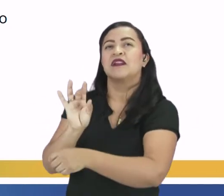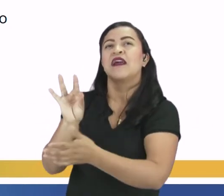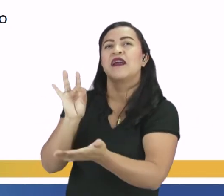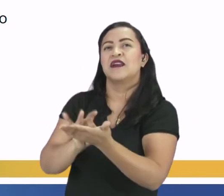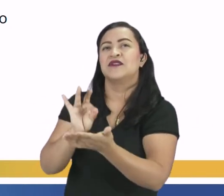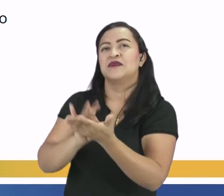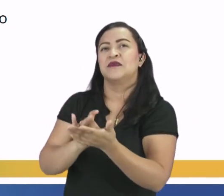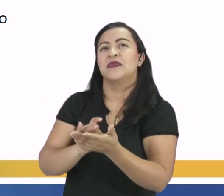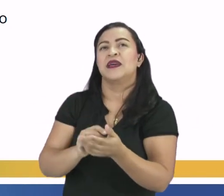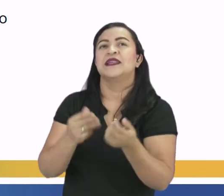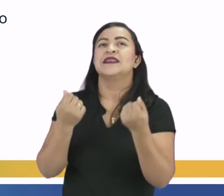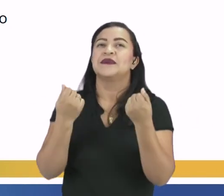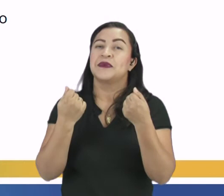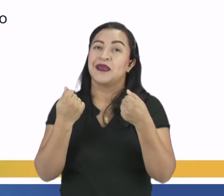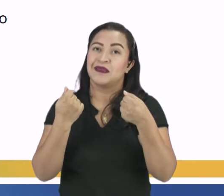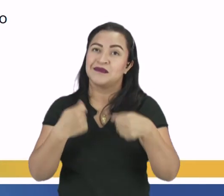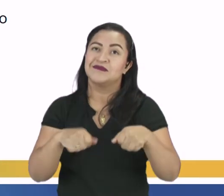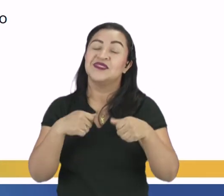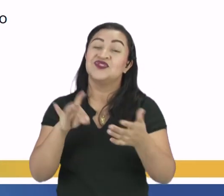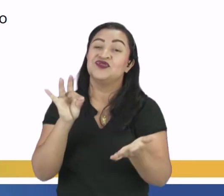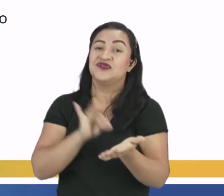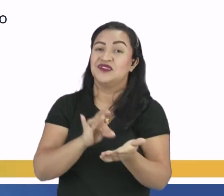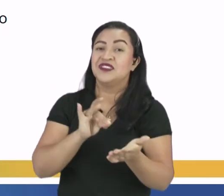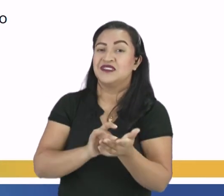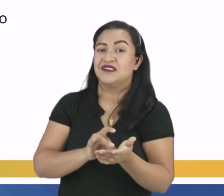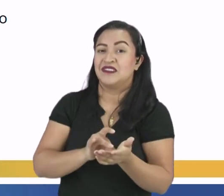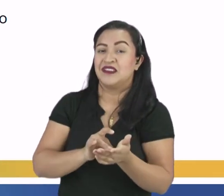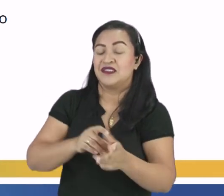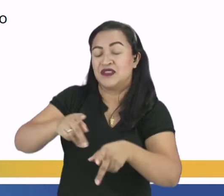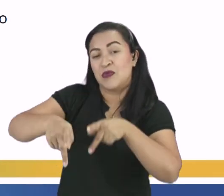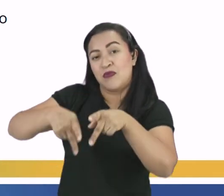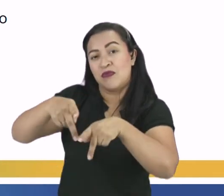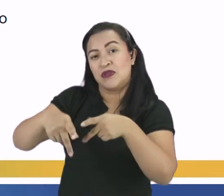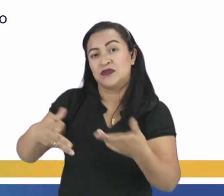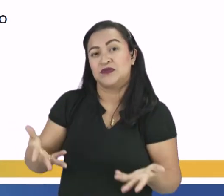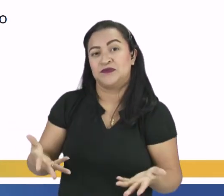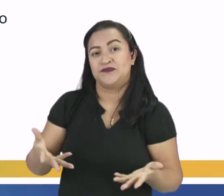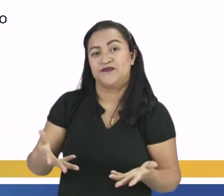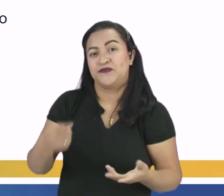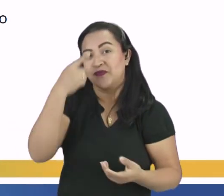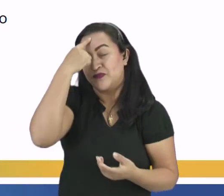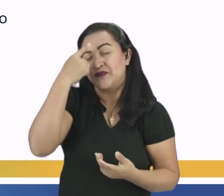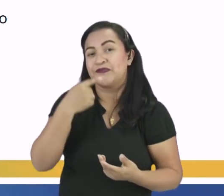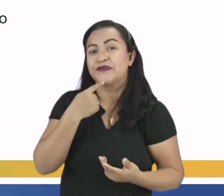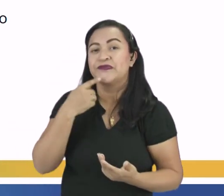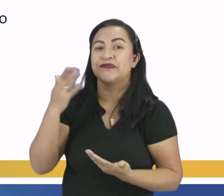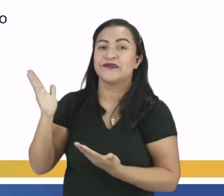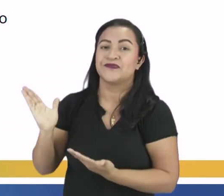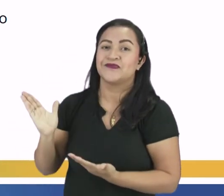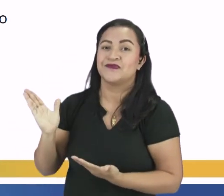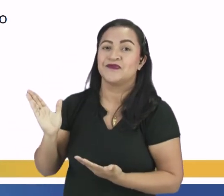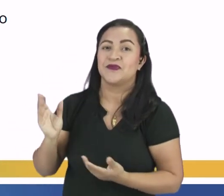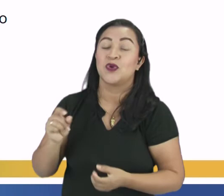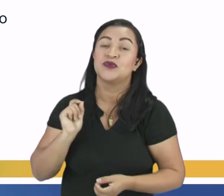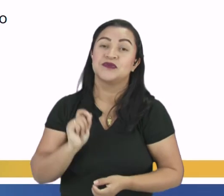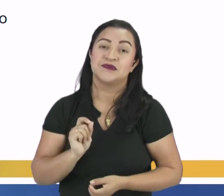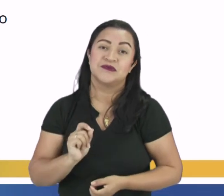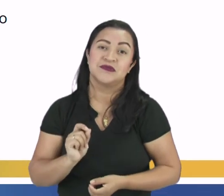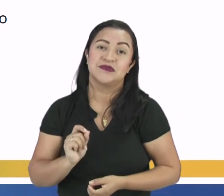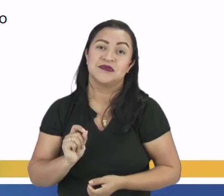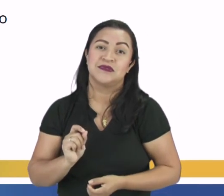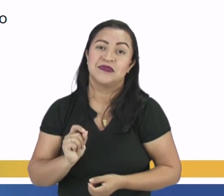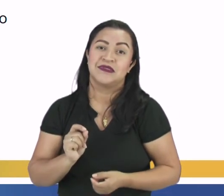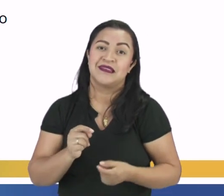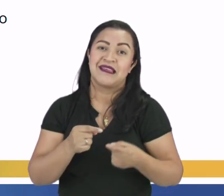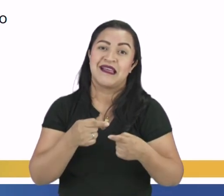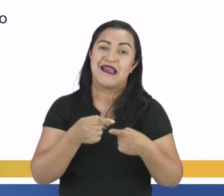necessidades da população, às reais necessidades da população. O que essa charge aí nos traz, né, nos mostra? Qual é a crítica?